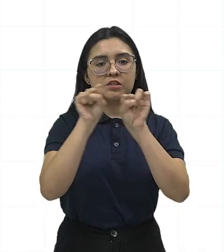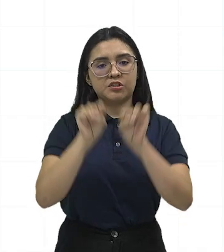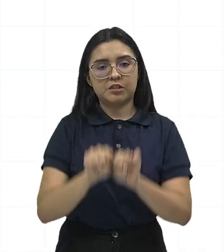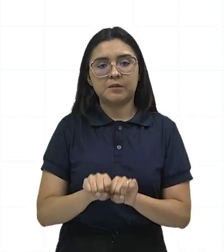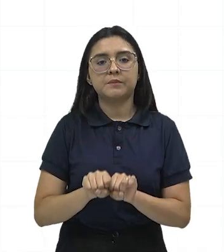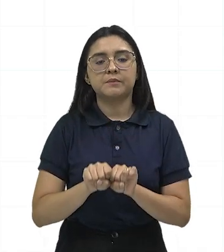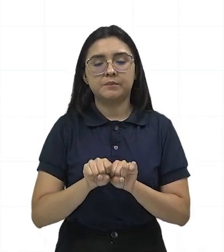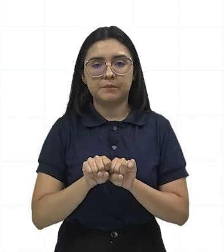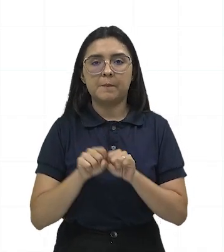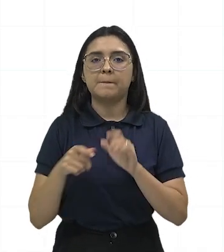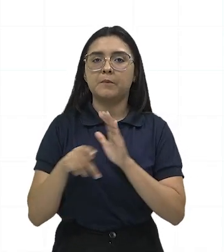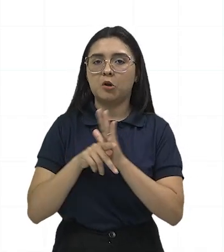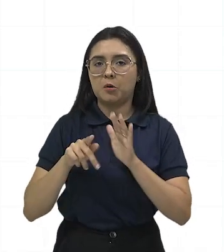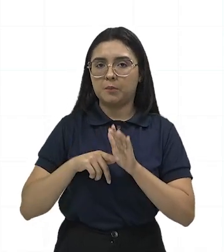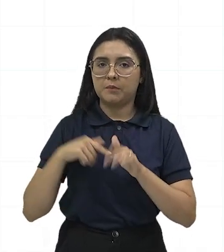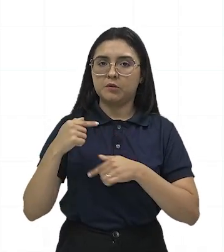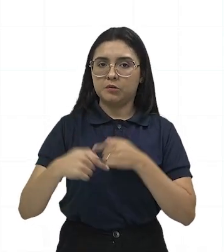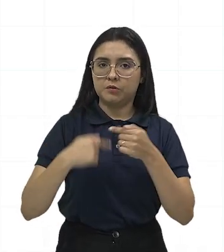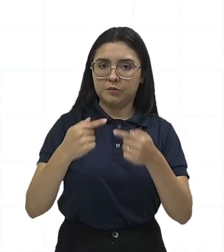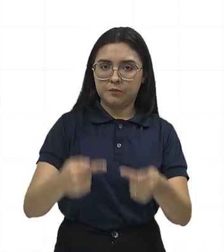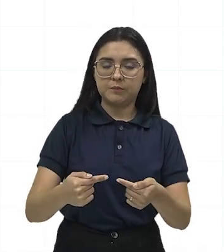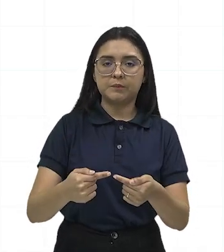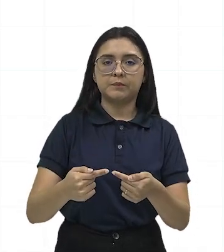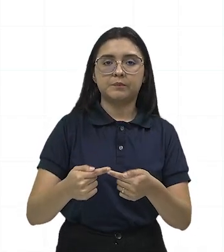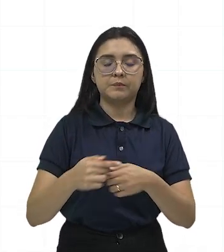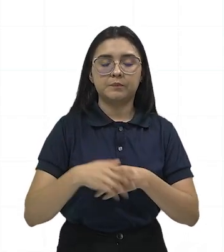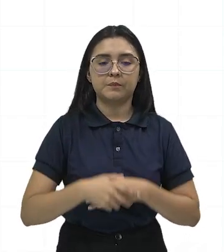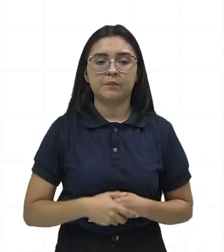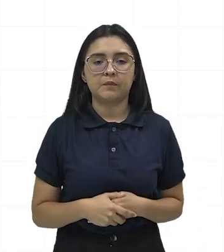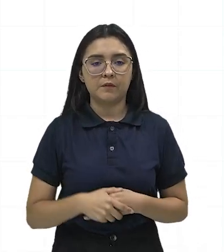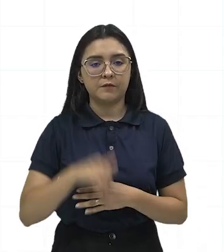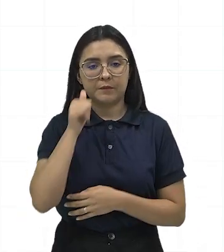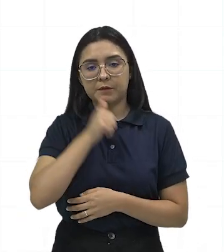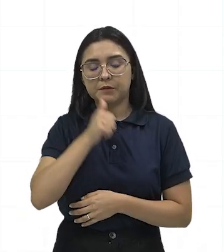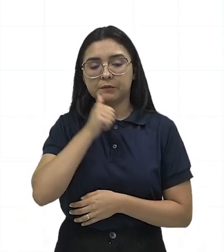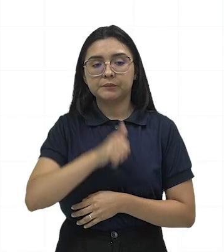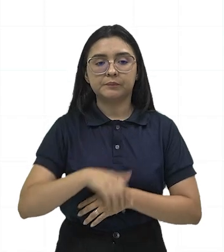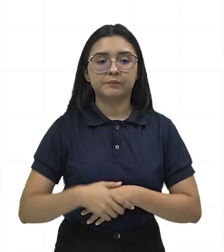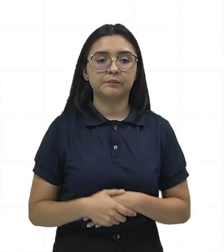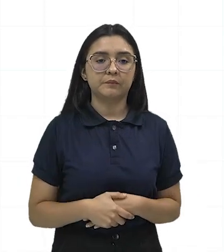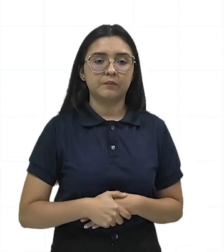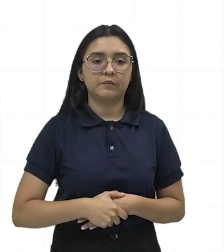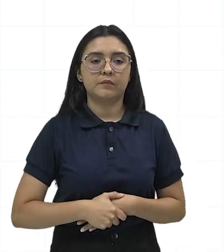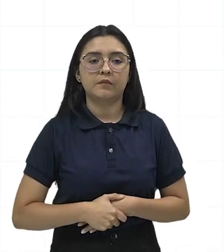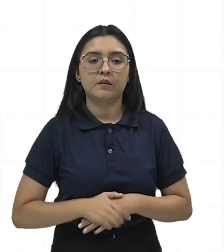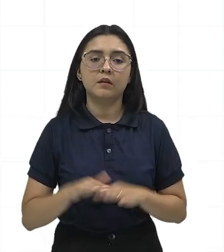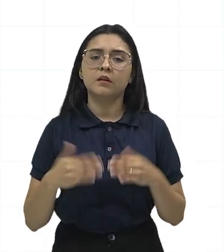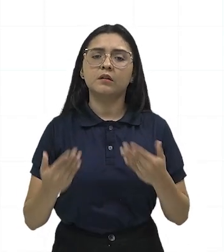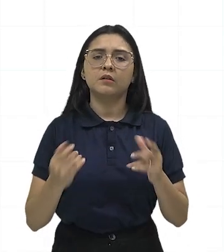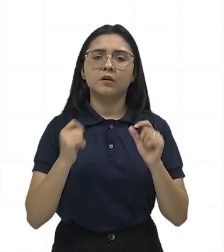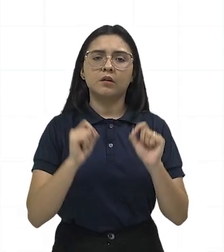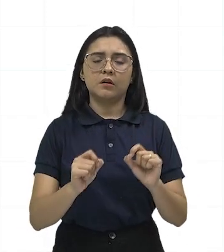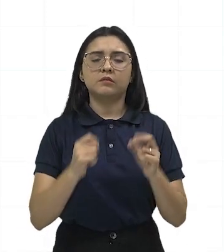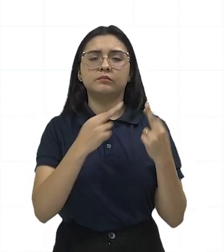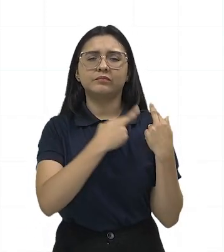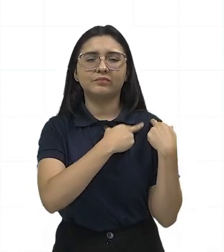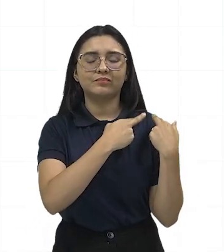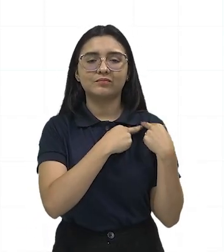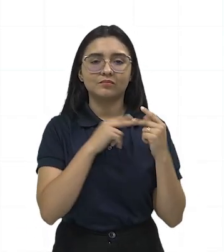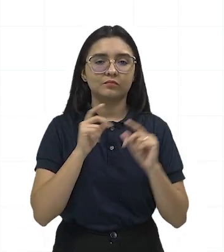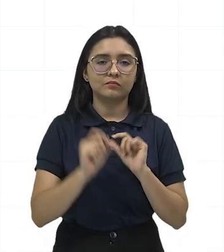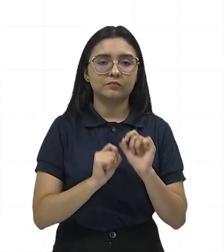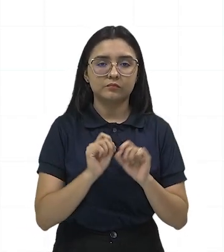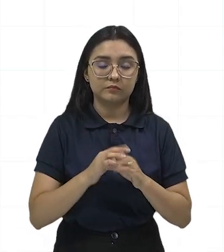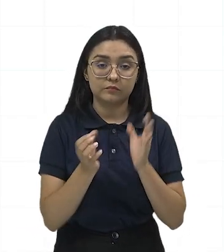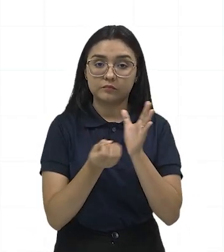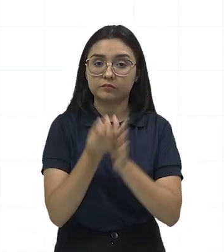um sistema reprodutivo ou também chamado ali de sistema genital feminino. E esse sistema ele é responsável